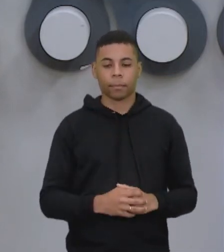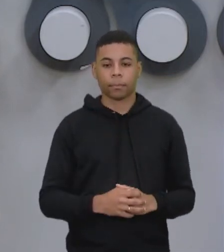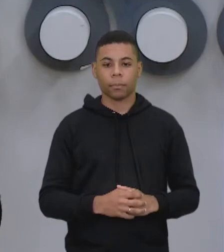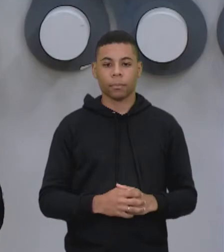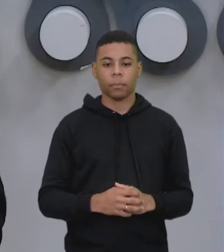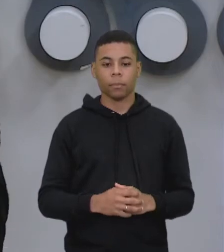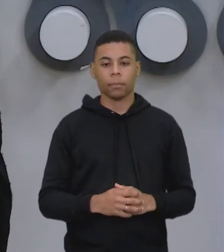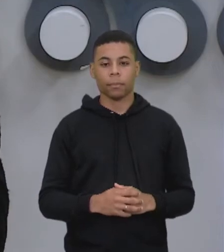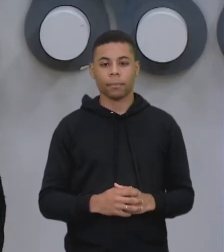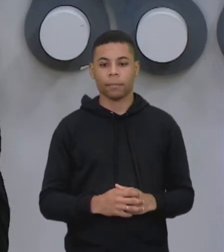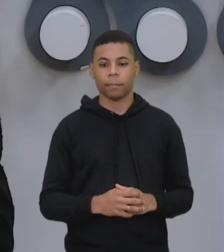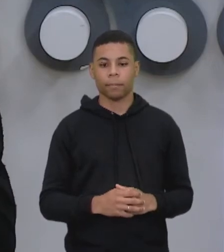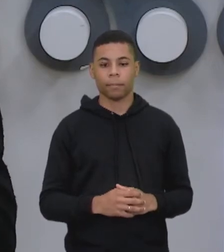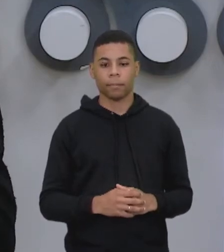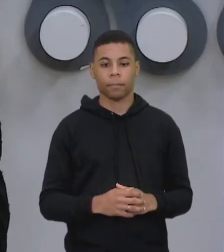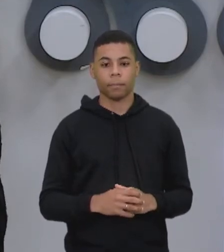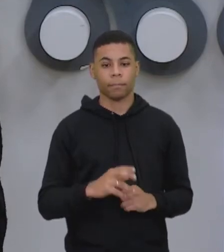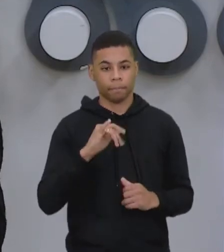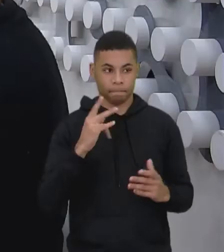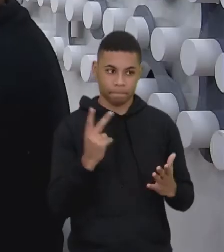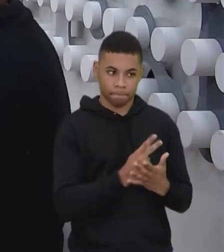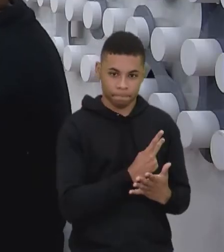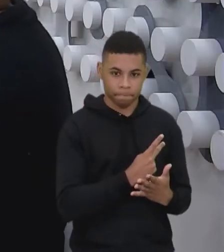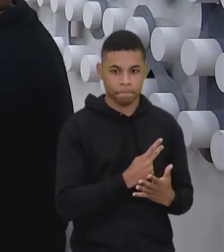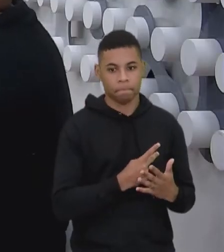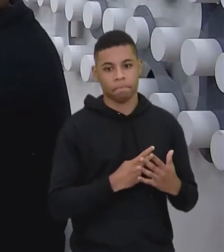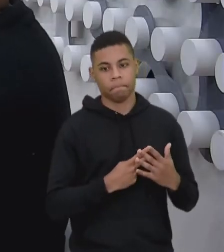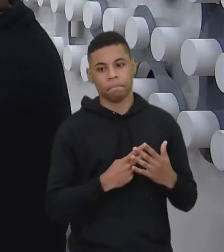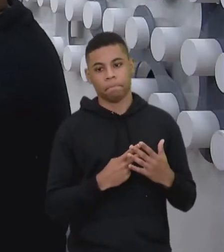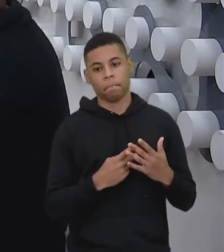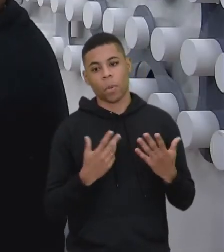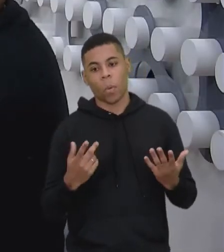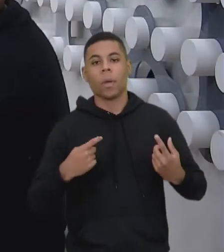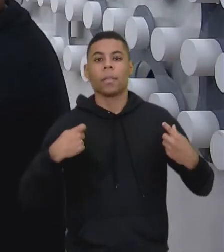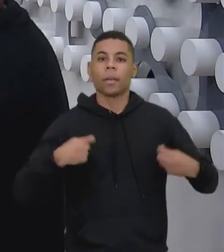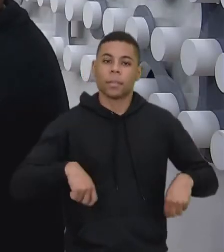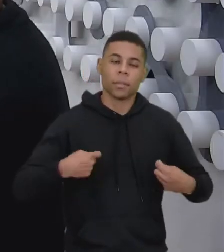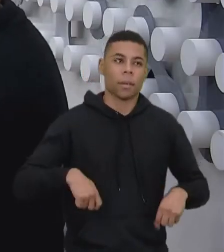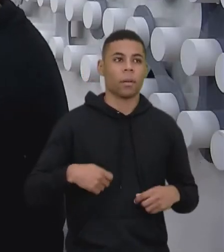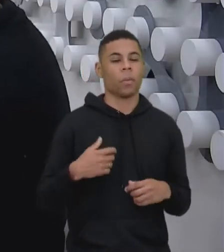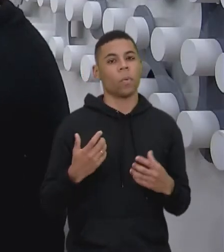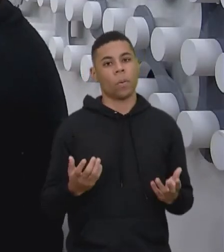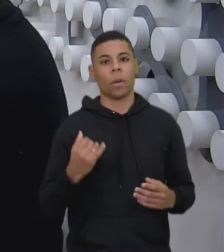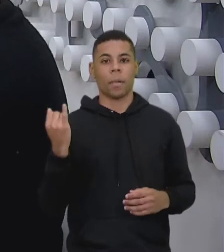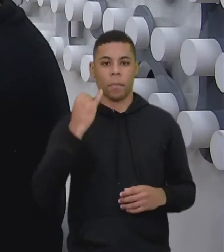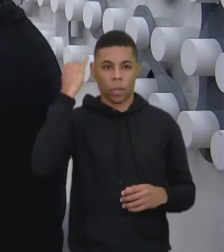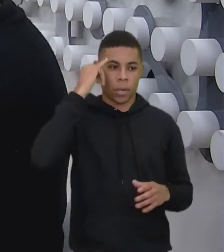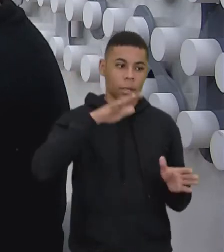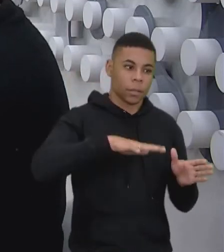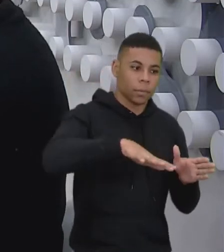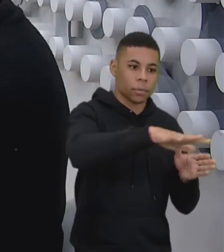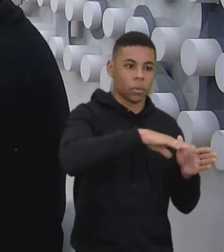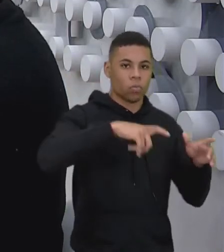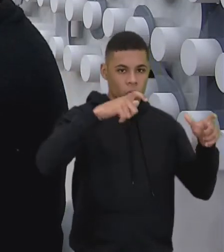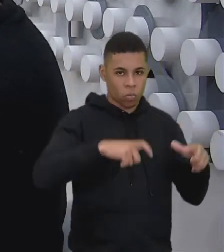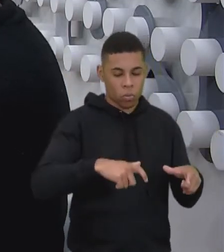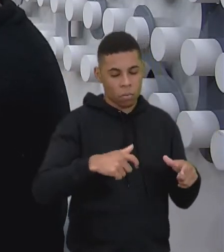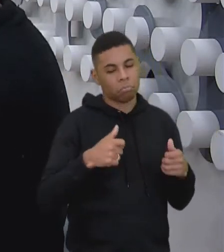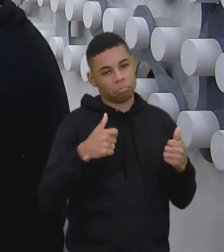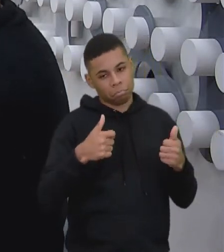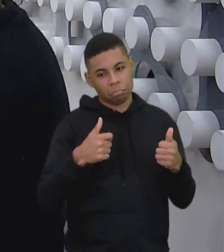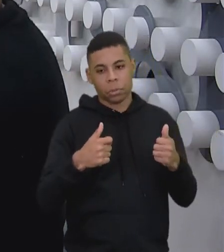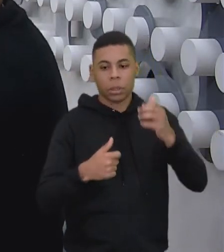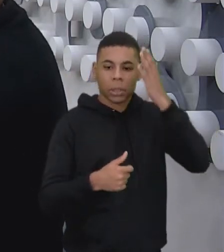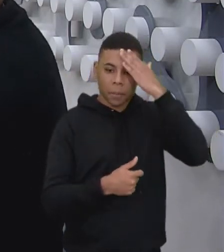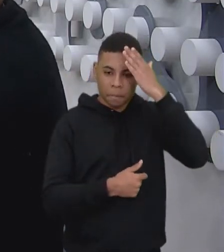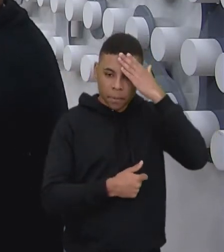vai trazer uma apuração ou uma abordagem do que é necessário, do que é importante para a comunidade, para aquela comunidade saber,